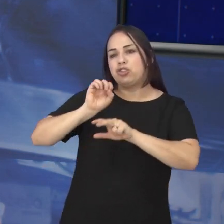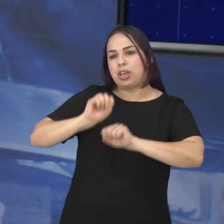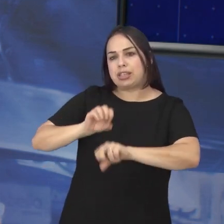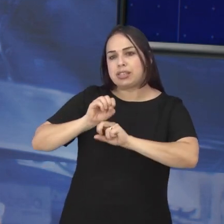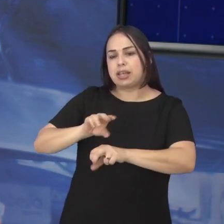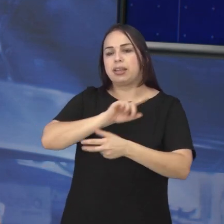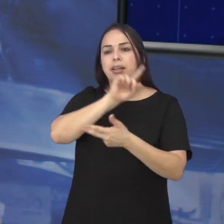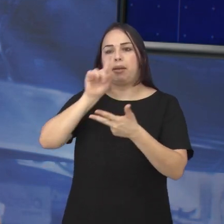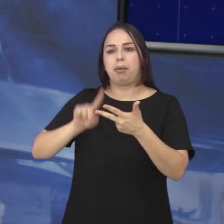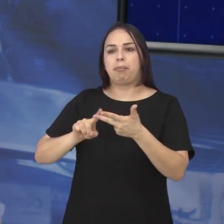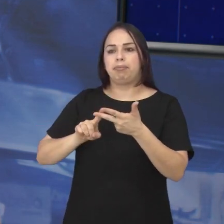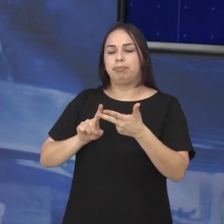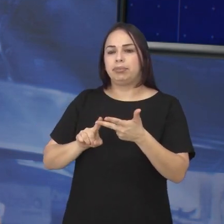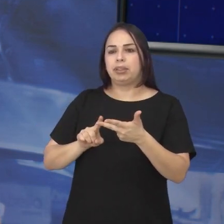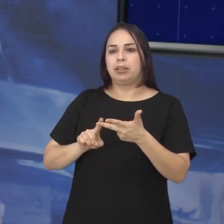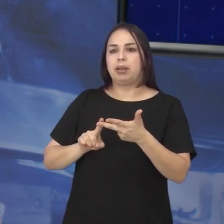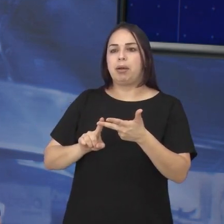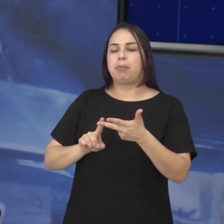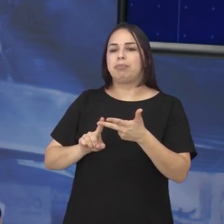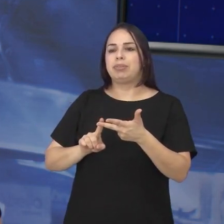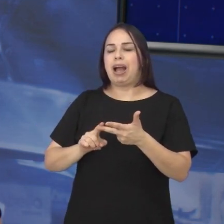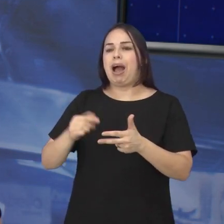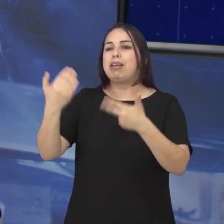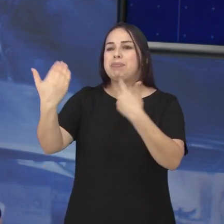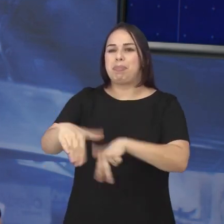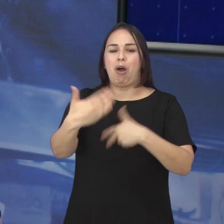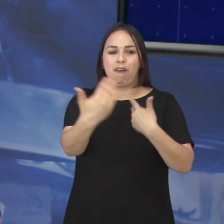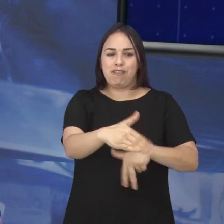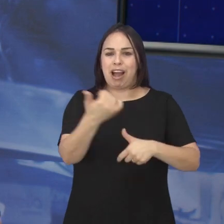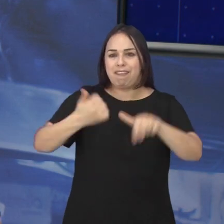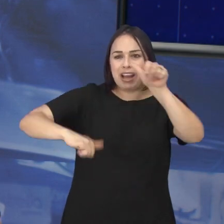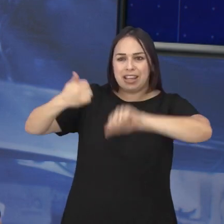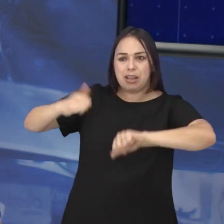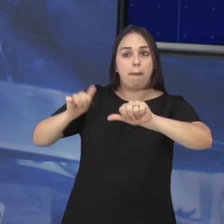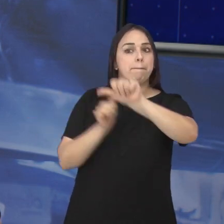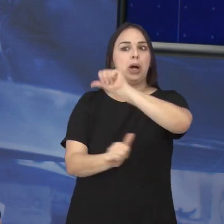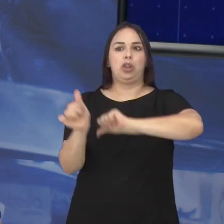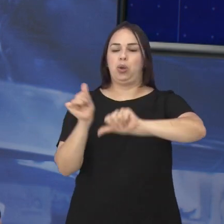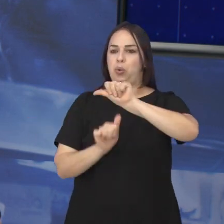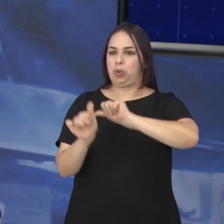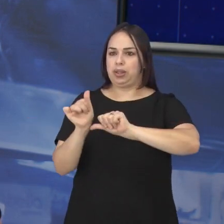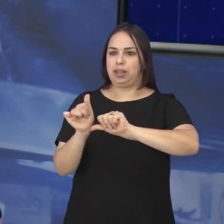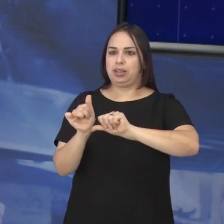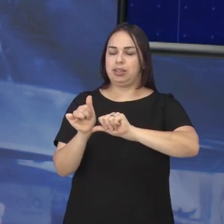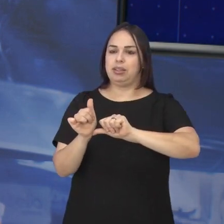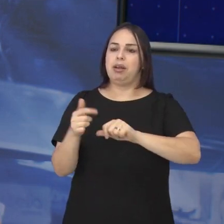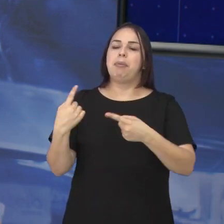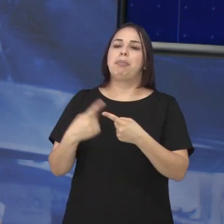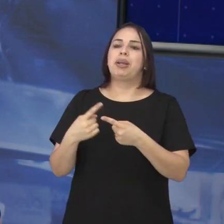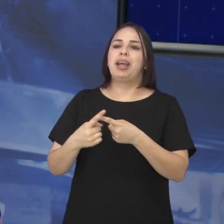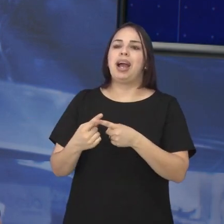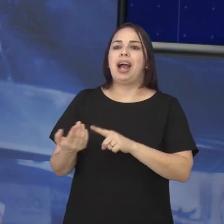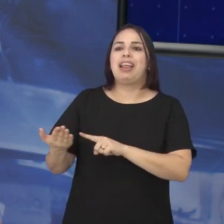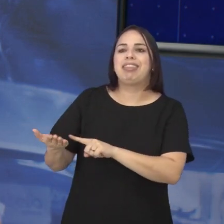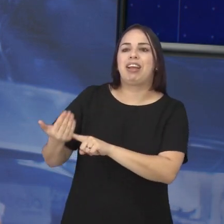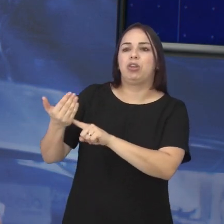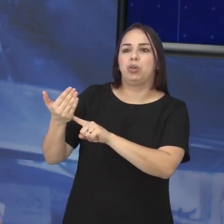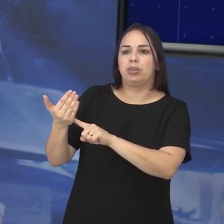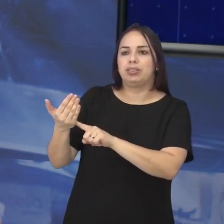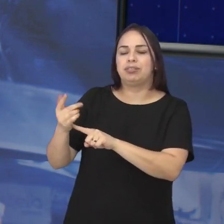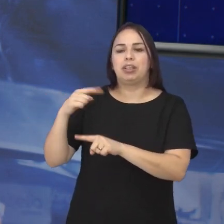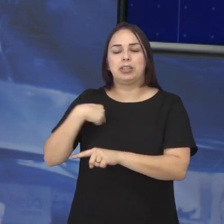estratégias de ensino, mudar as estratégias de avaliação, porque usando tecnologia não dá para encará-la